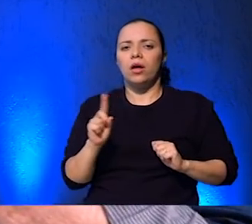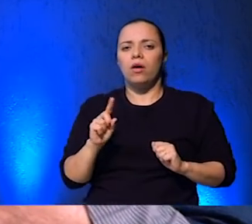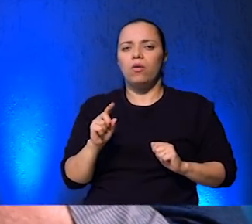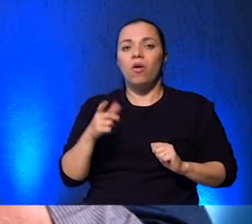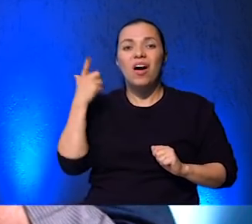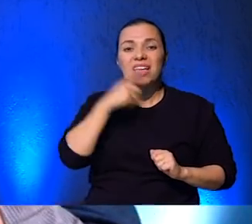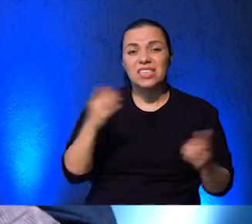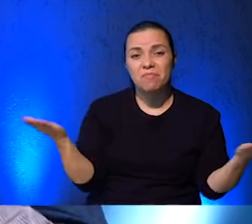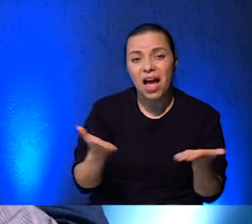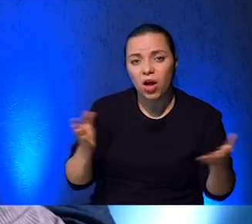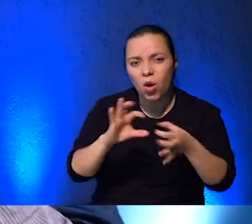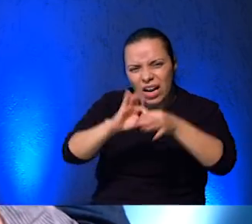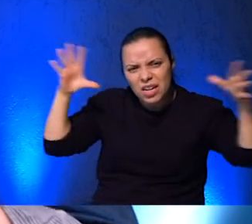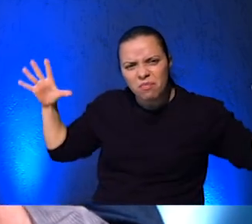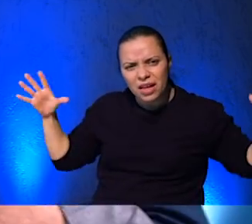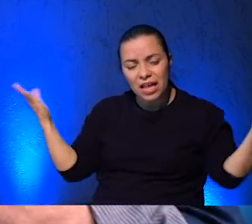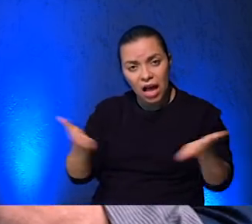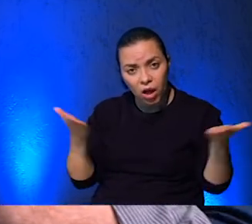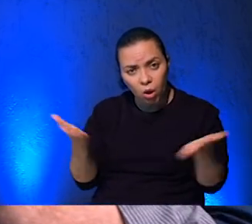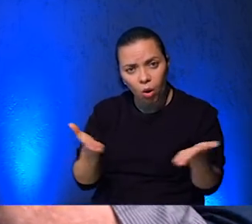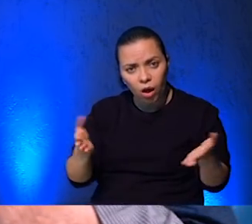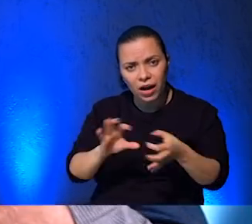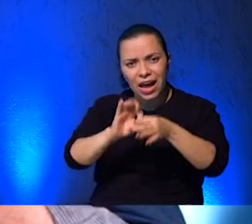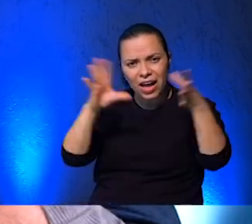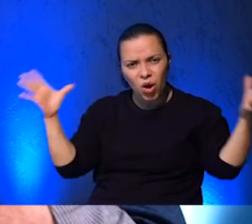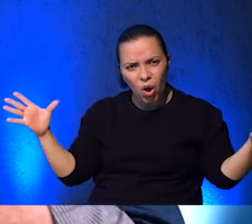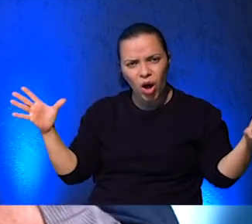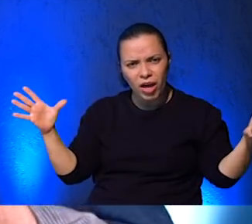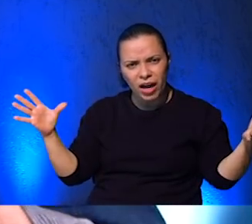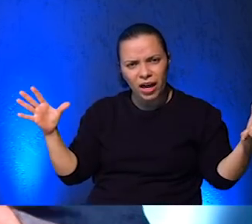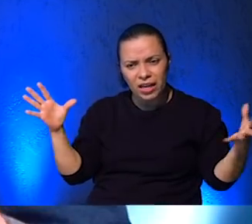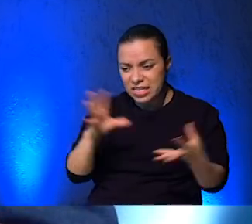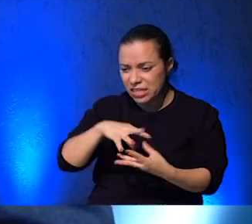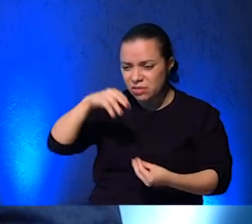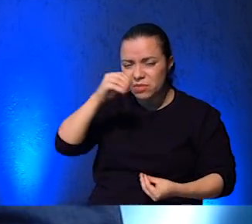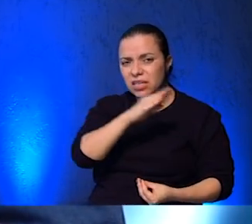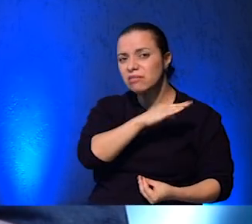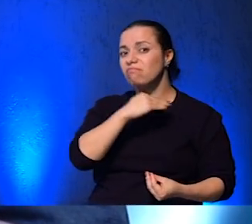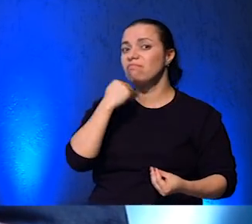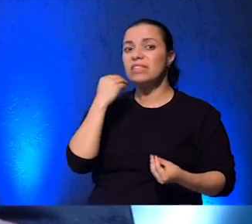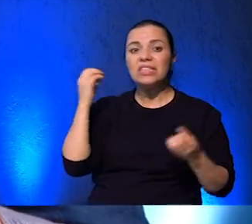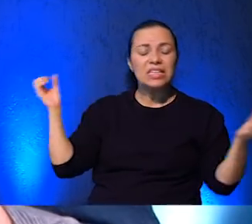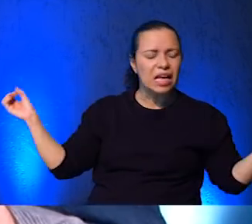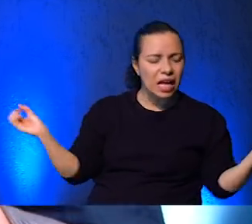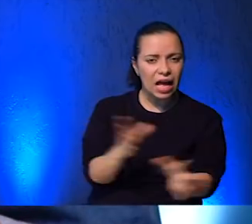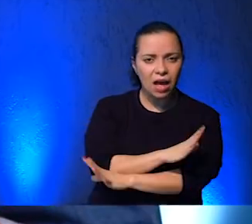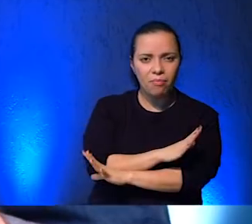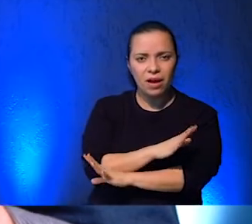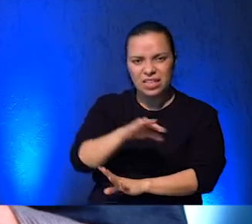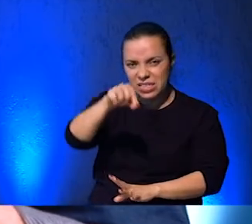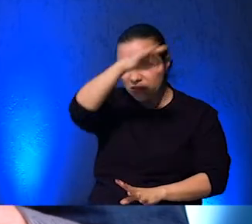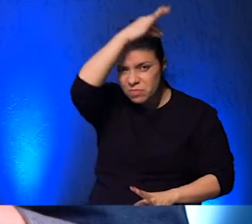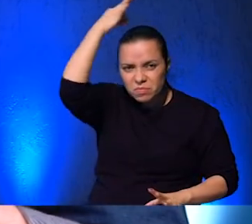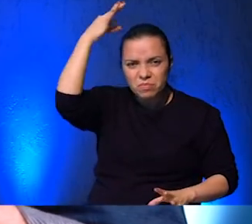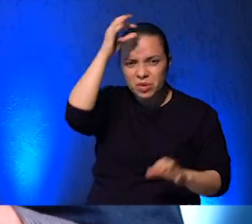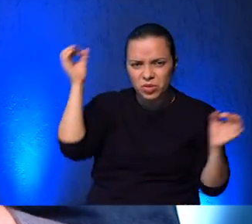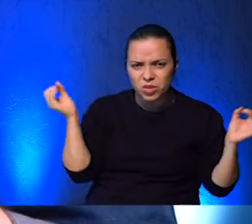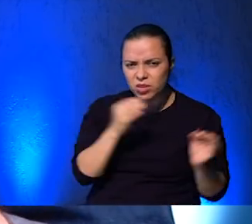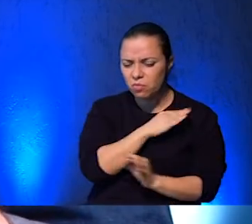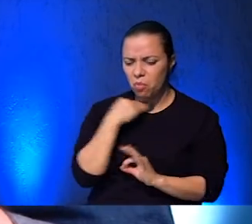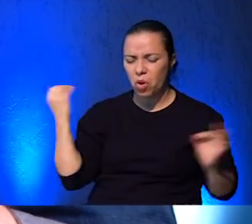agora é ceb libertação aí agora espírito de morte eu te ordeno sai nessa vida fora